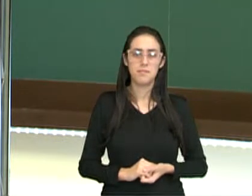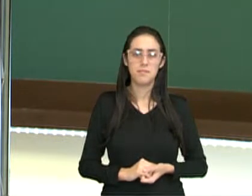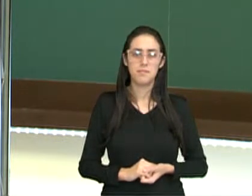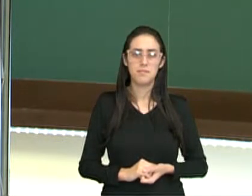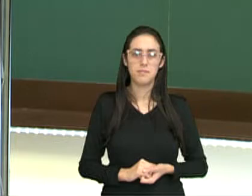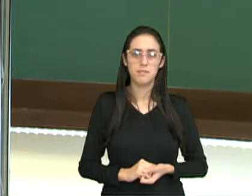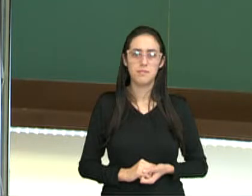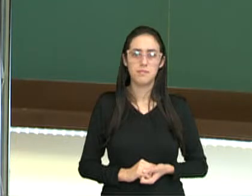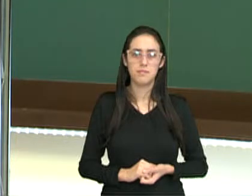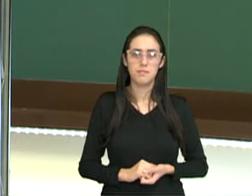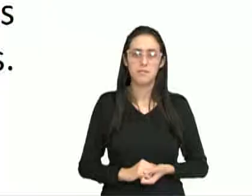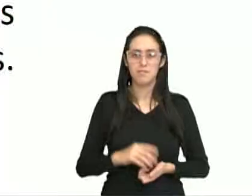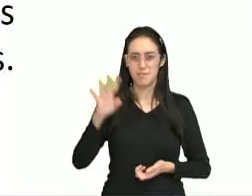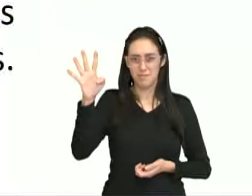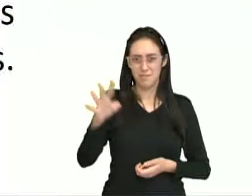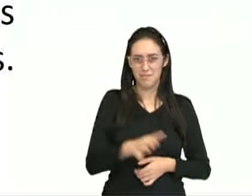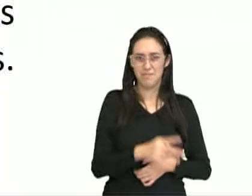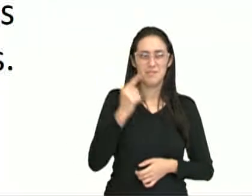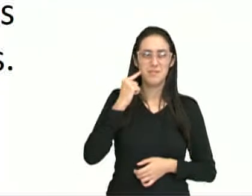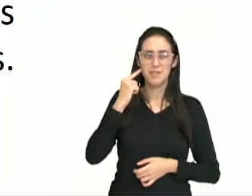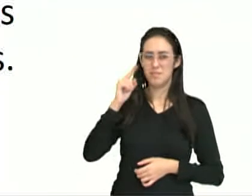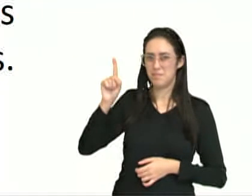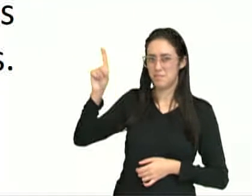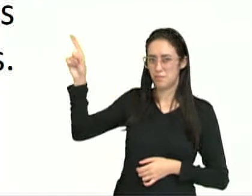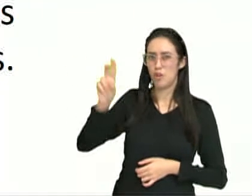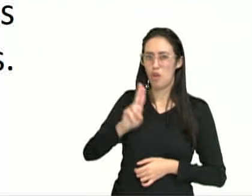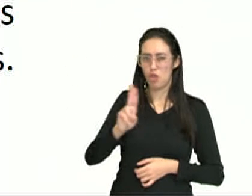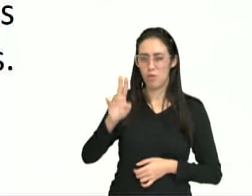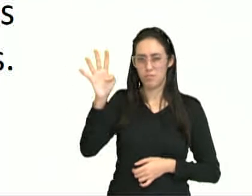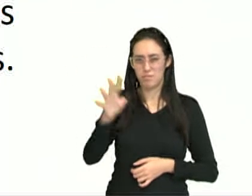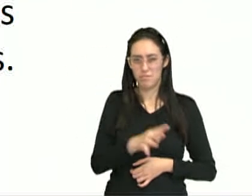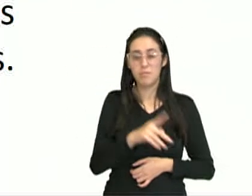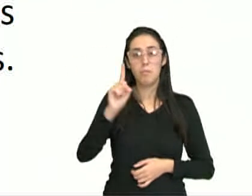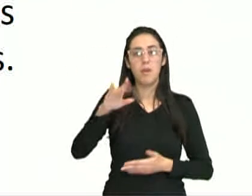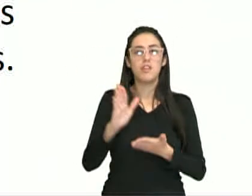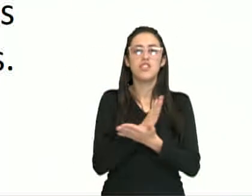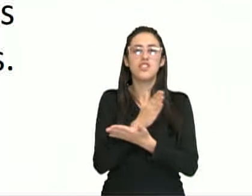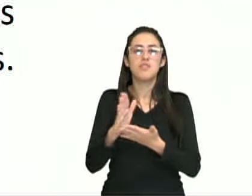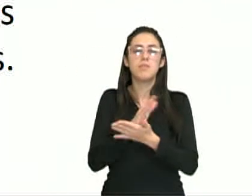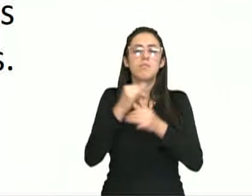O diagrama de Linus-Pauling é a representação da distribuição